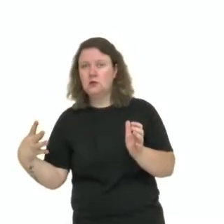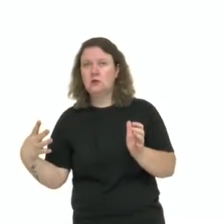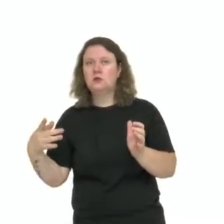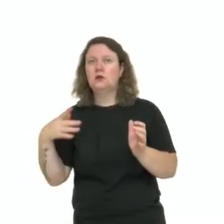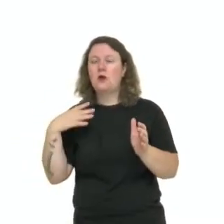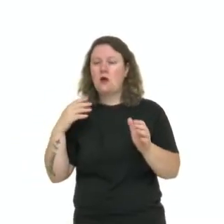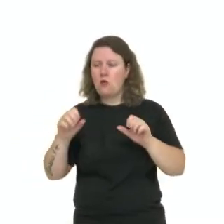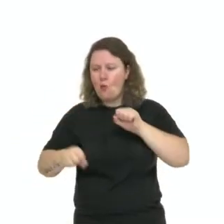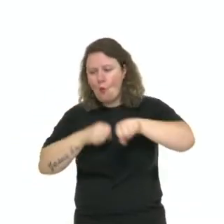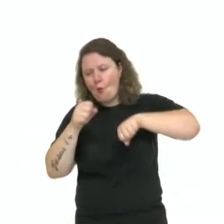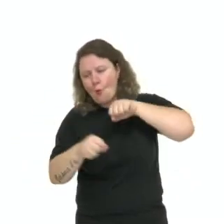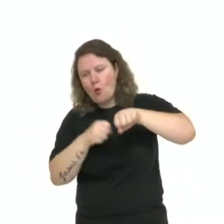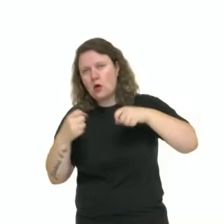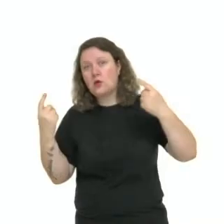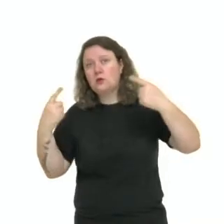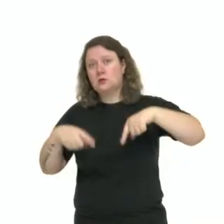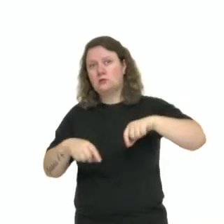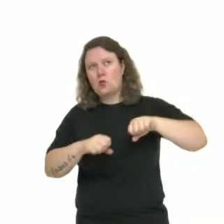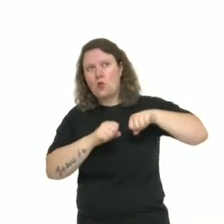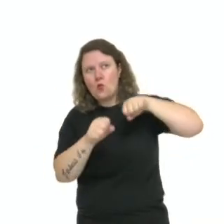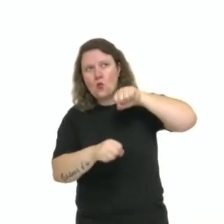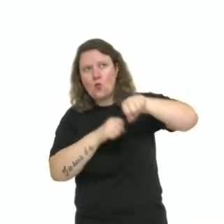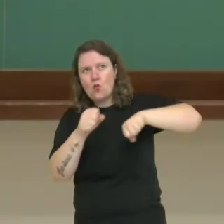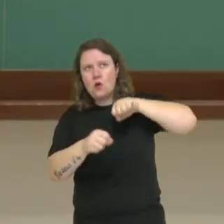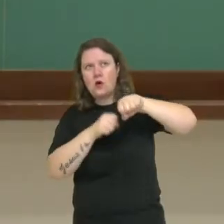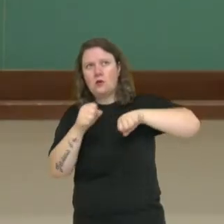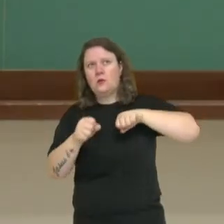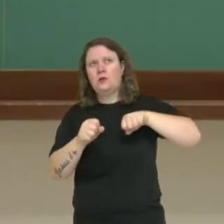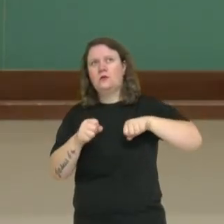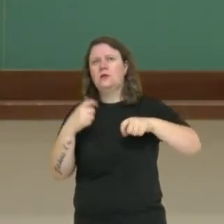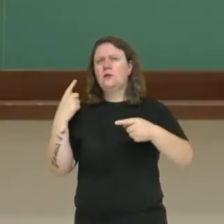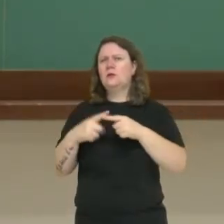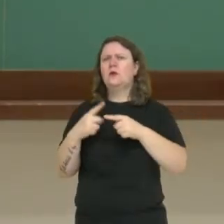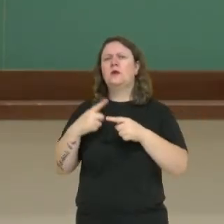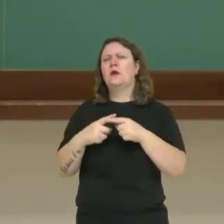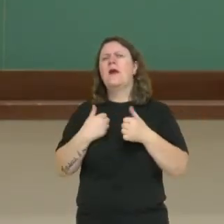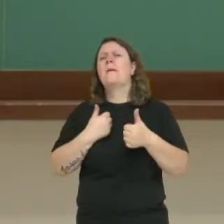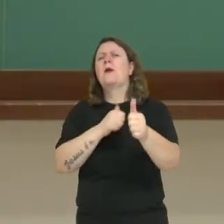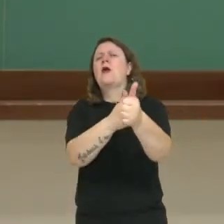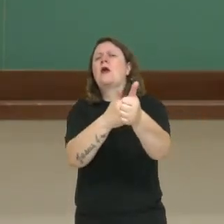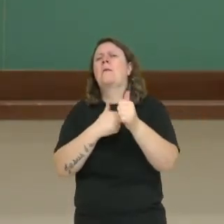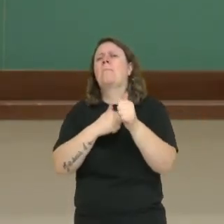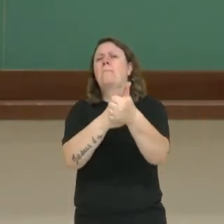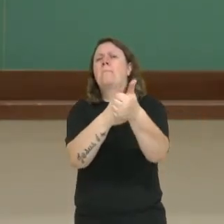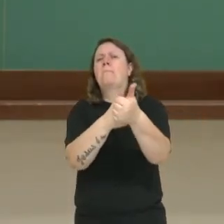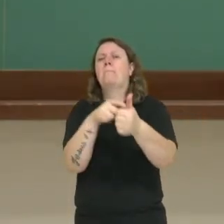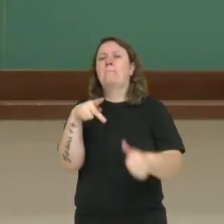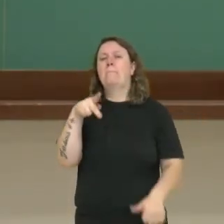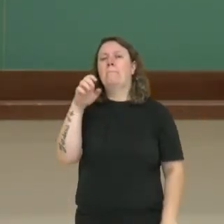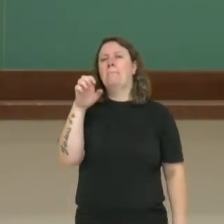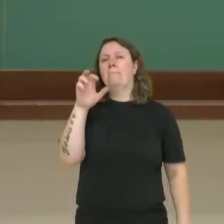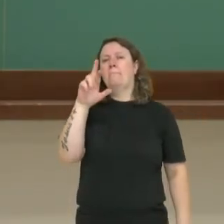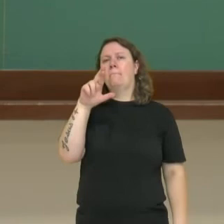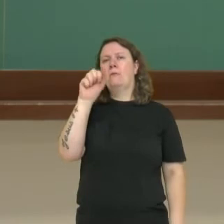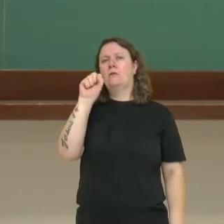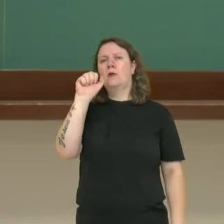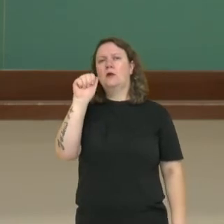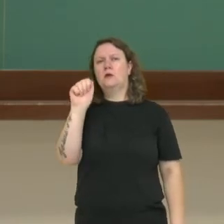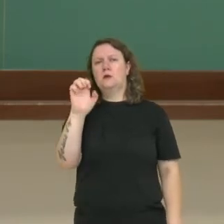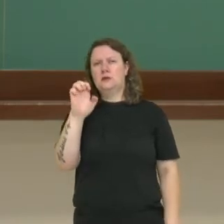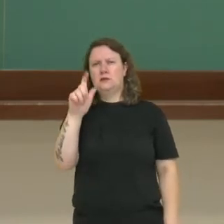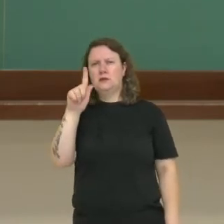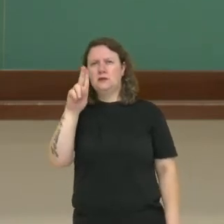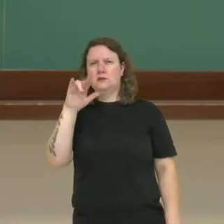em lados opostos da pista. Por que perseguição? Uma equipe larga numa reta